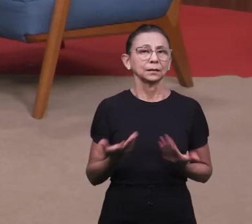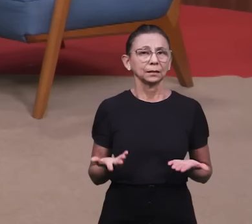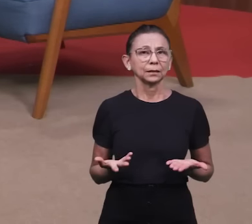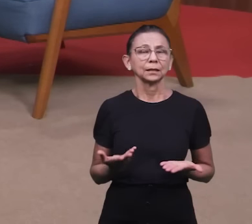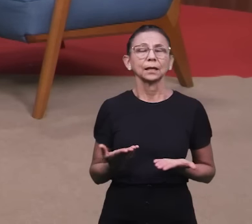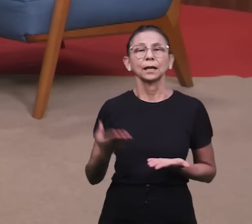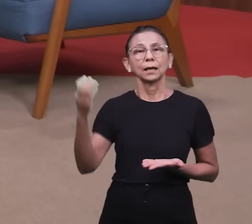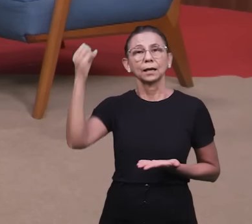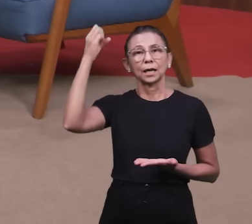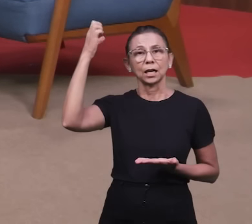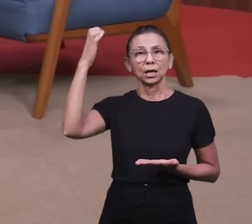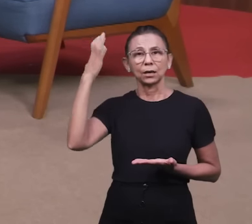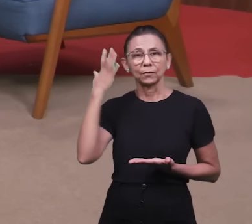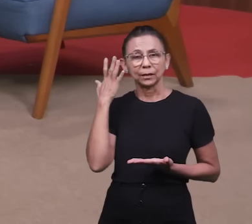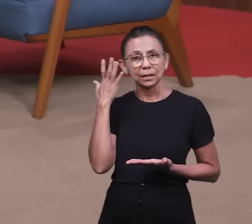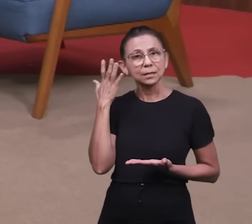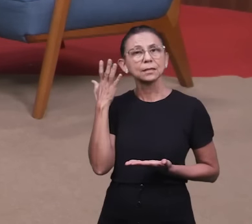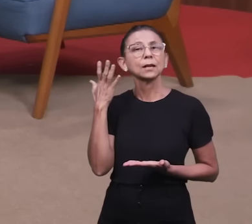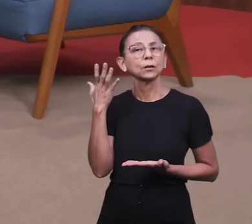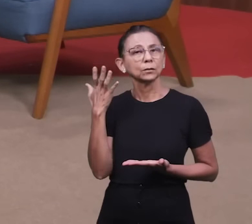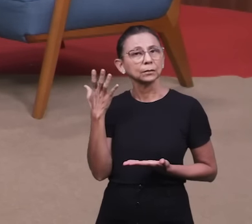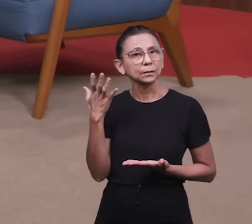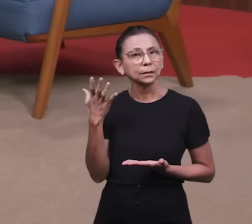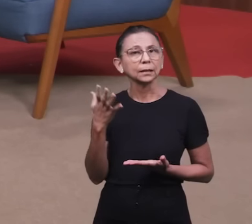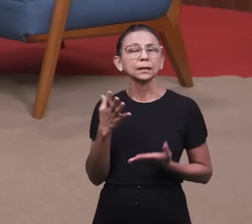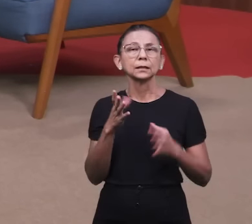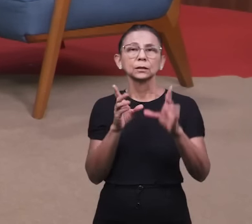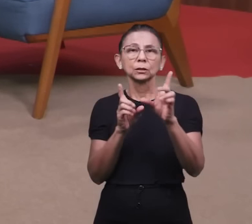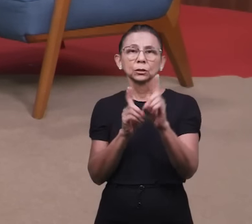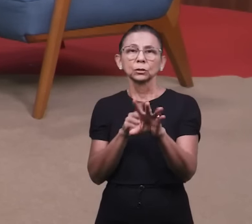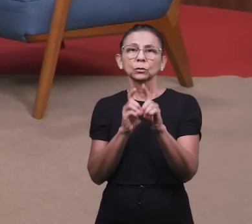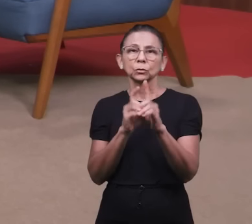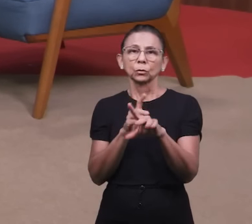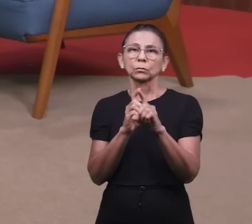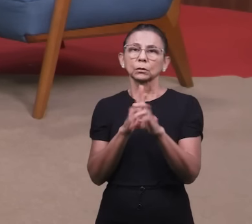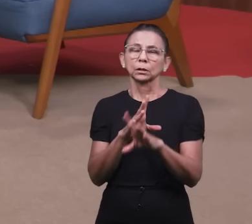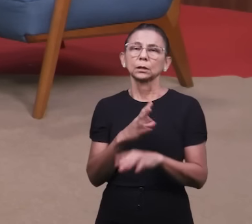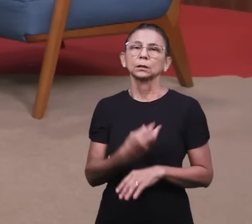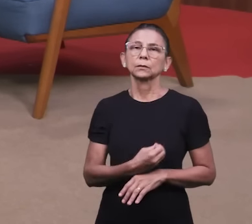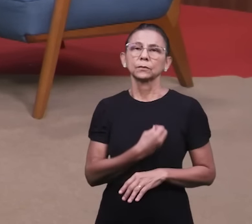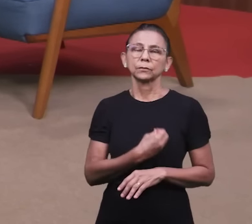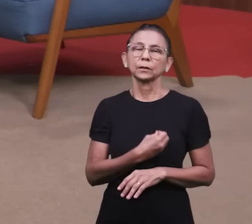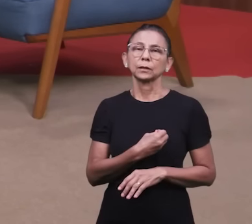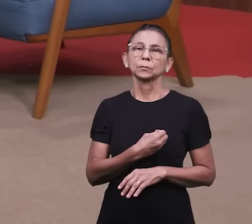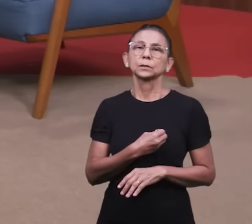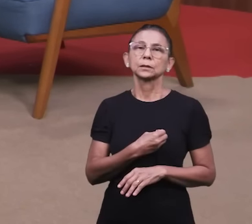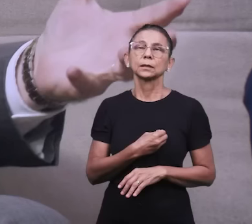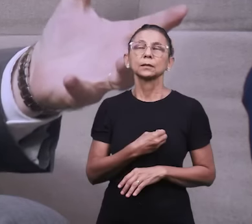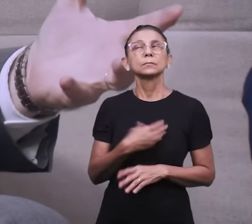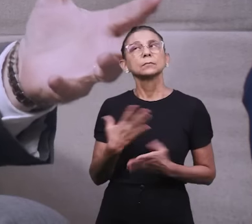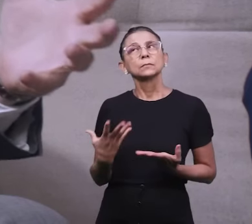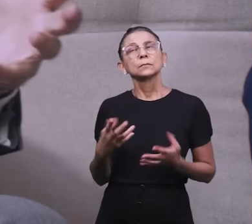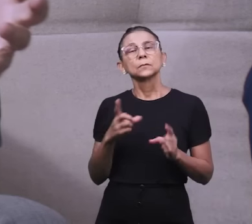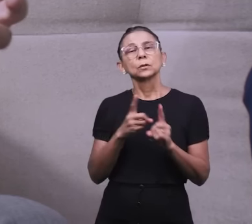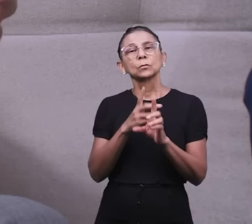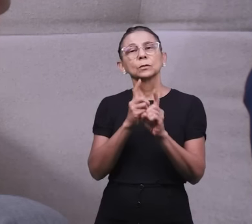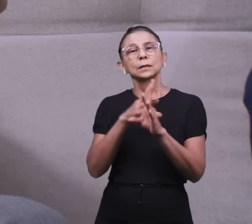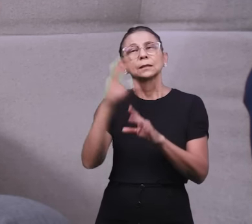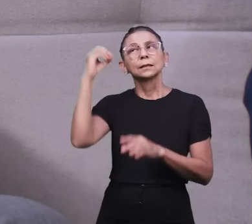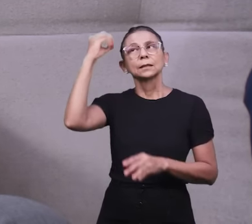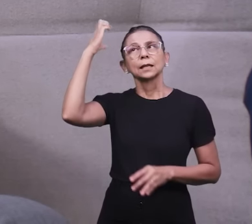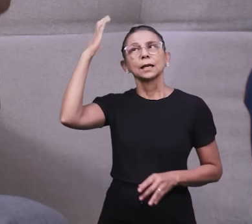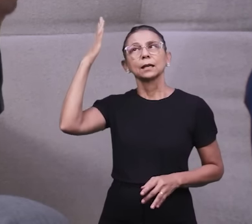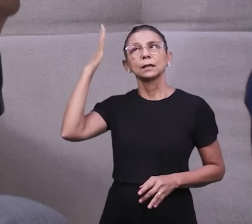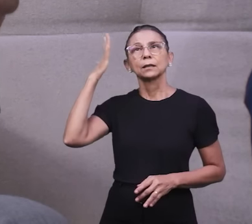vivemos que a revelação Amém né a doutrina nós vivemos essa expecta da doutrina revelada né É você